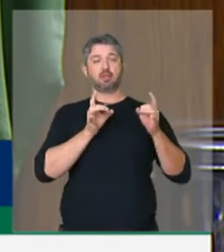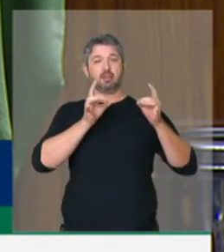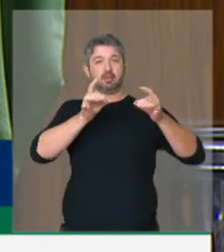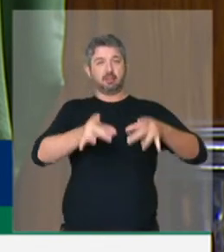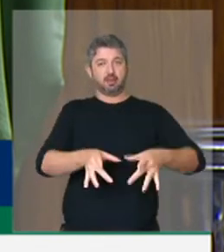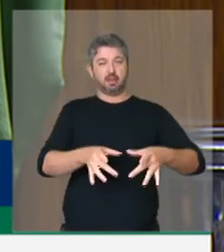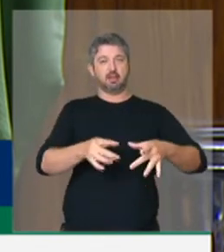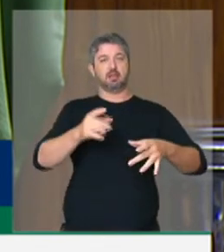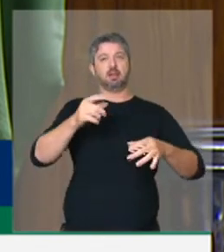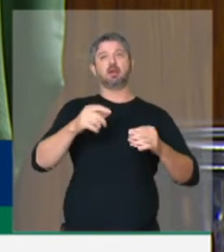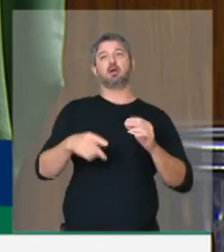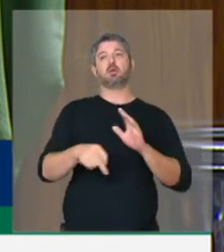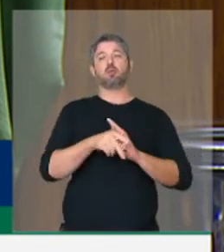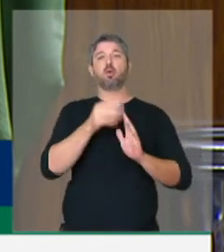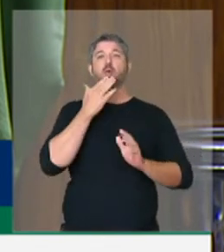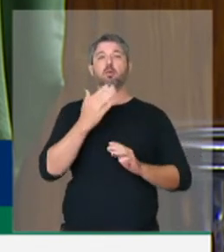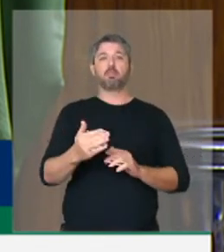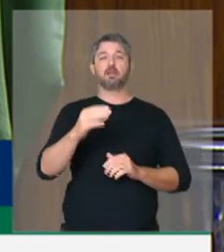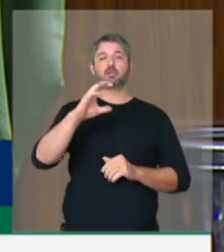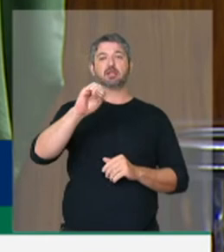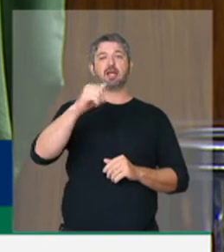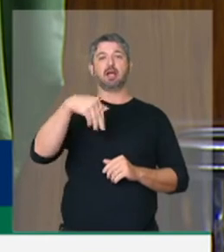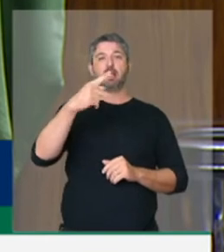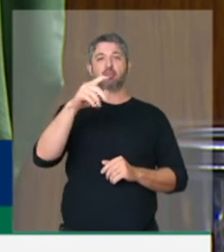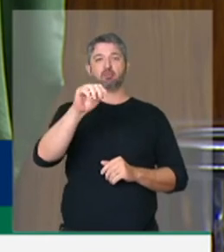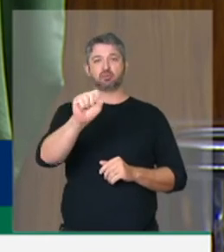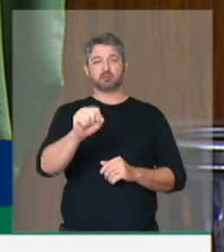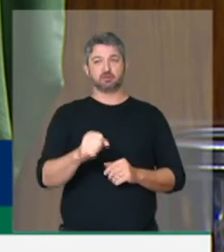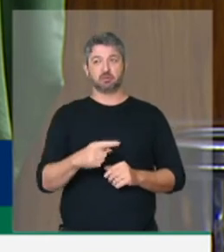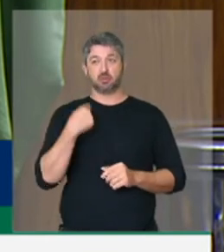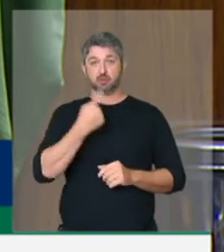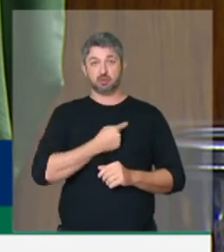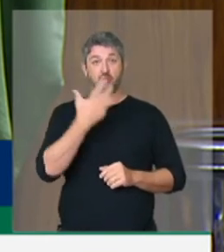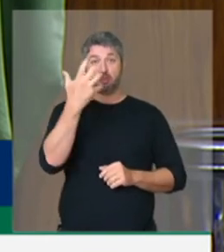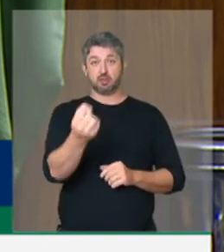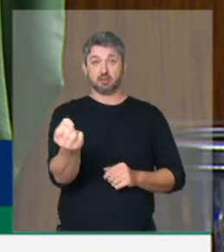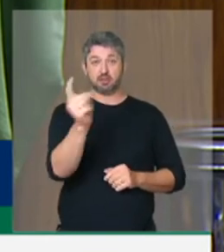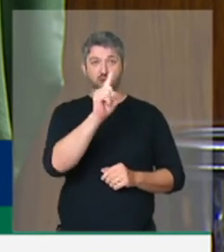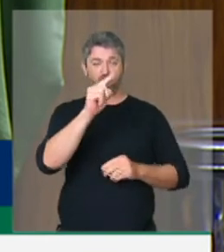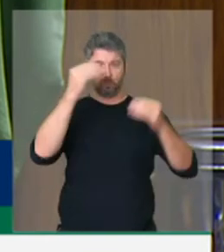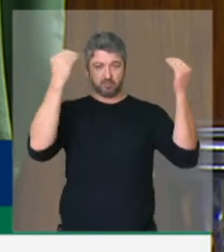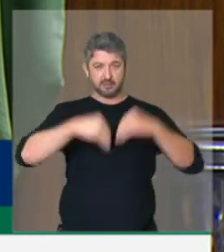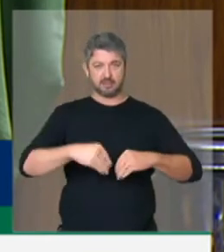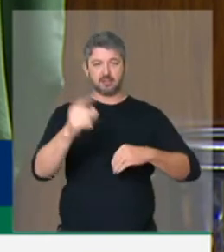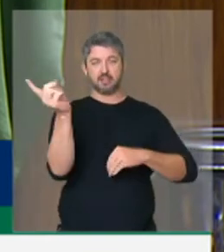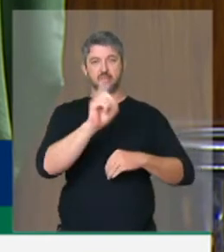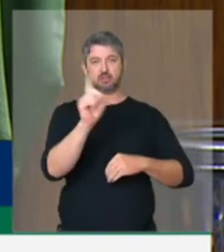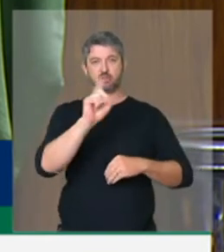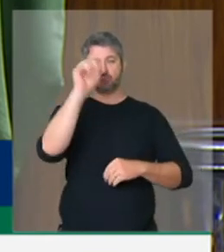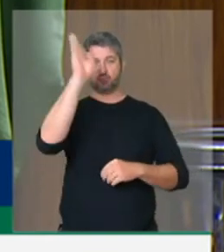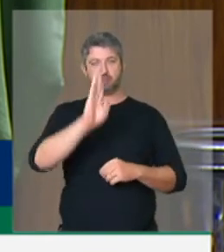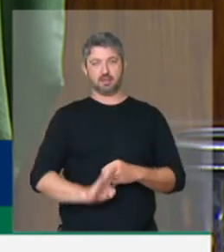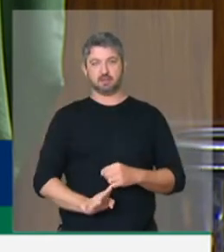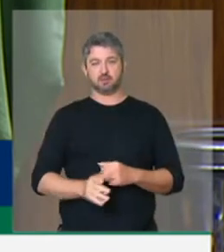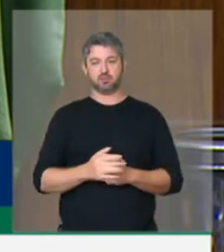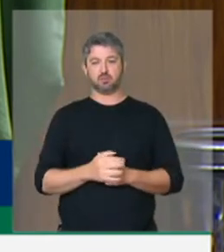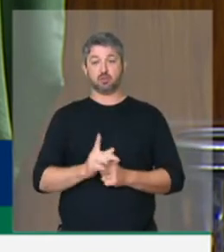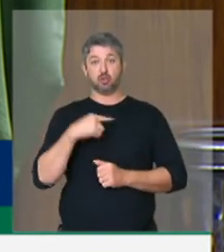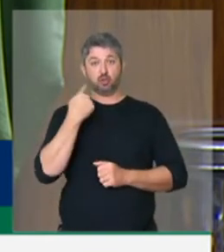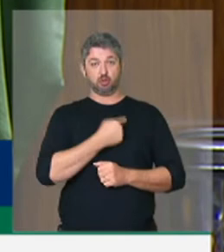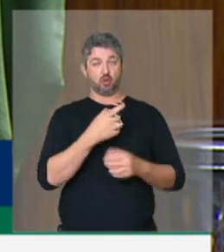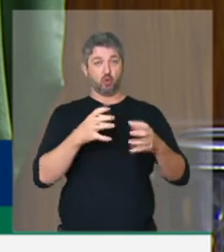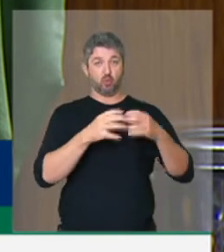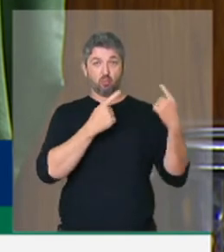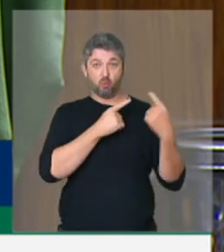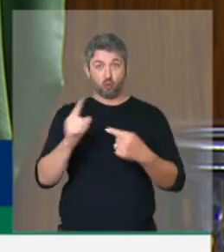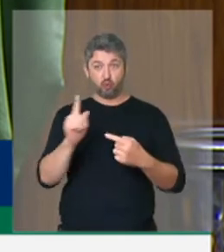a determinação, o apelo de Eduardo Campos. Não vamos desistir do Brasil. Nós da oposição